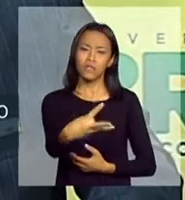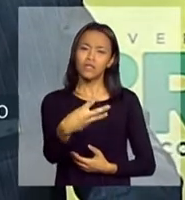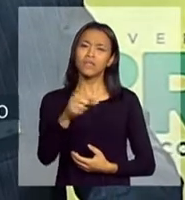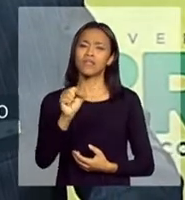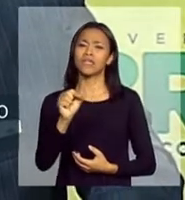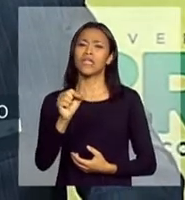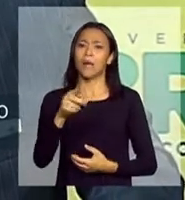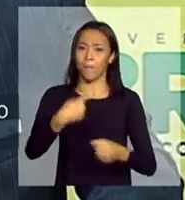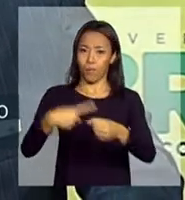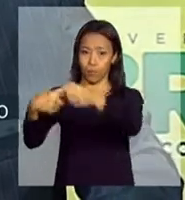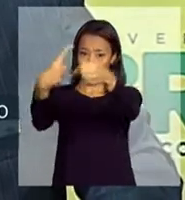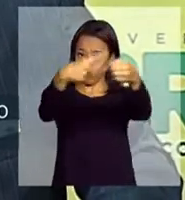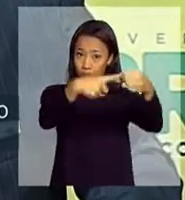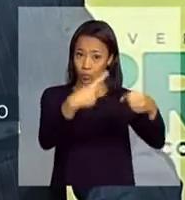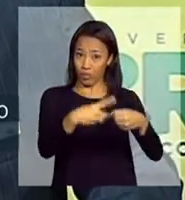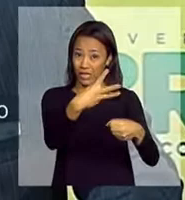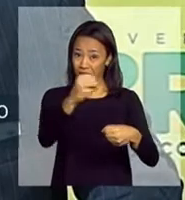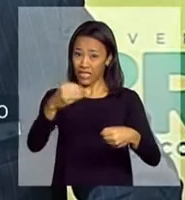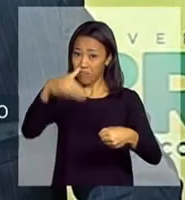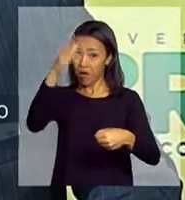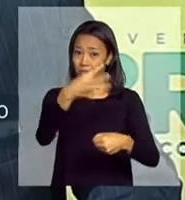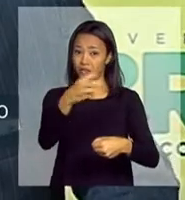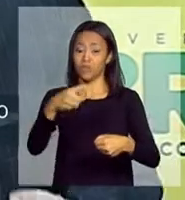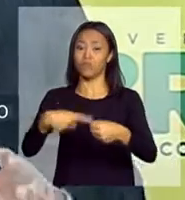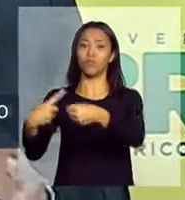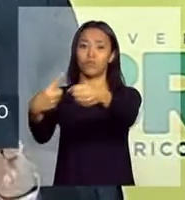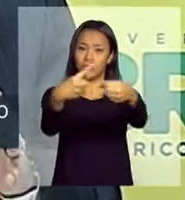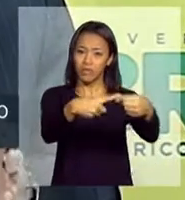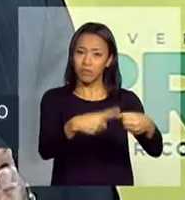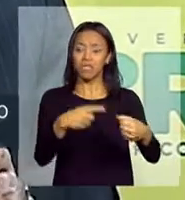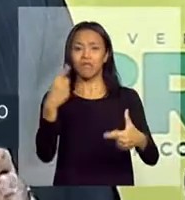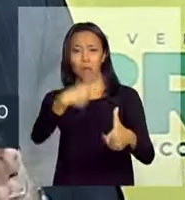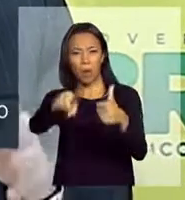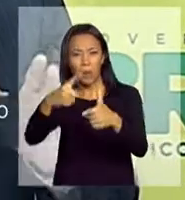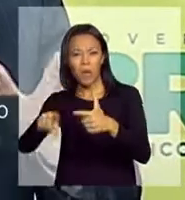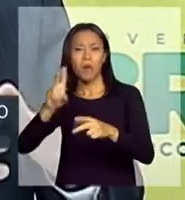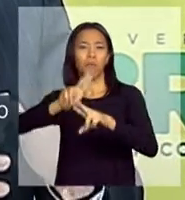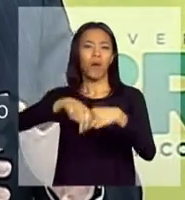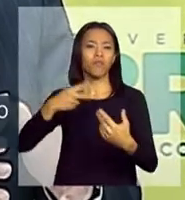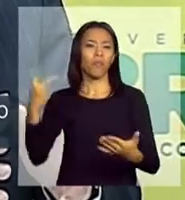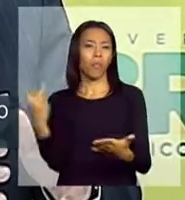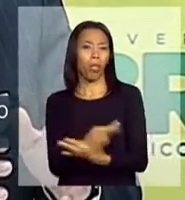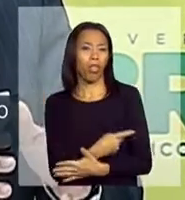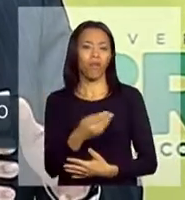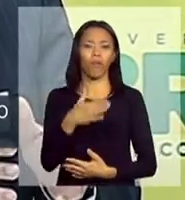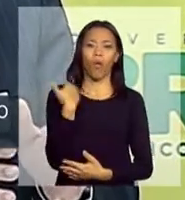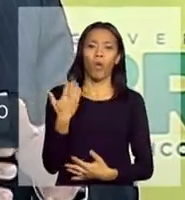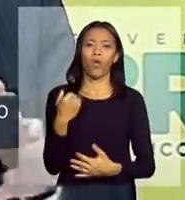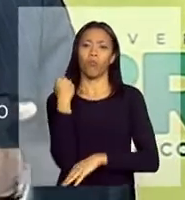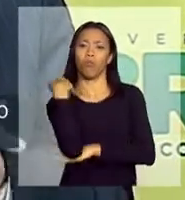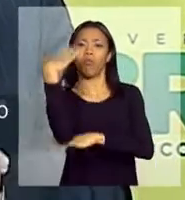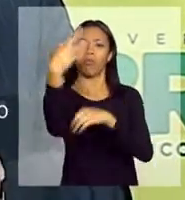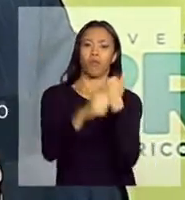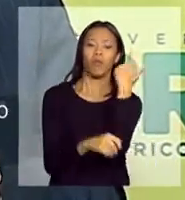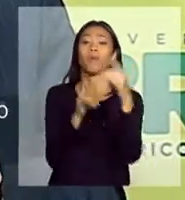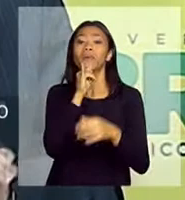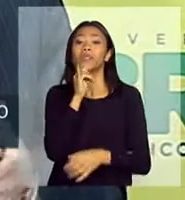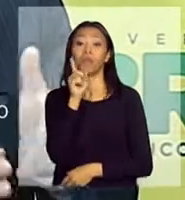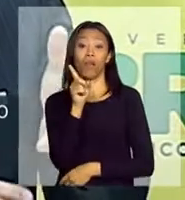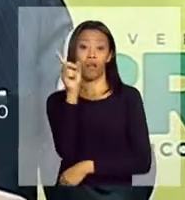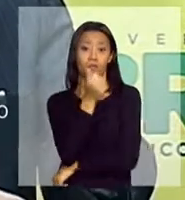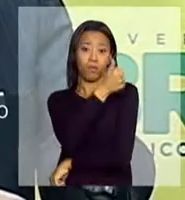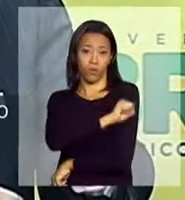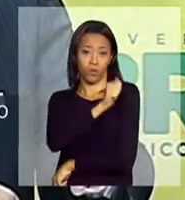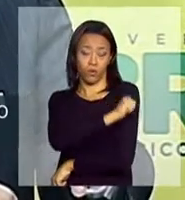vítimas fatais por desastres naturais então é um edital Pois é pega na serra na serra ali no Rio de